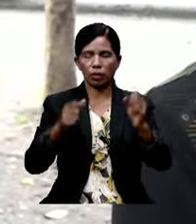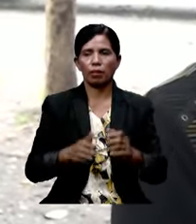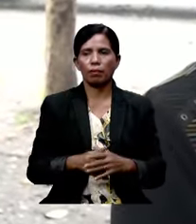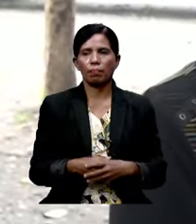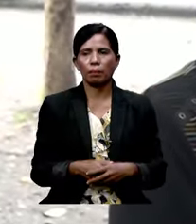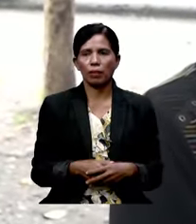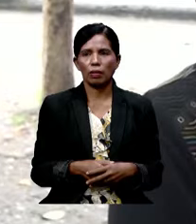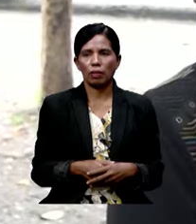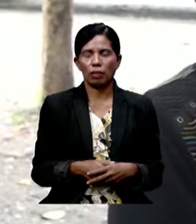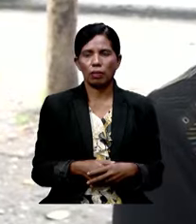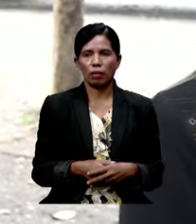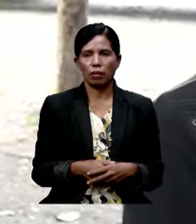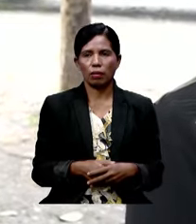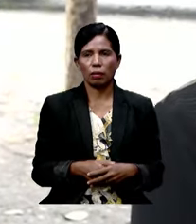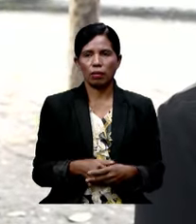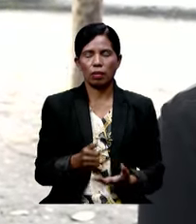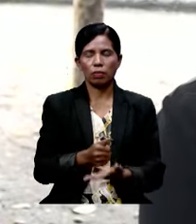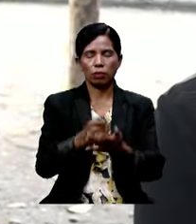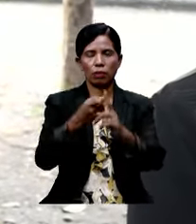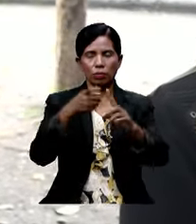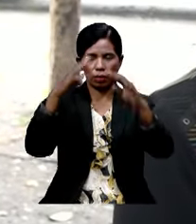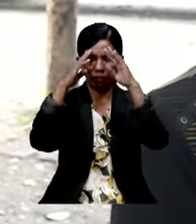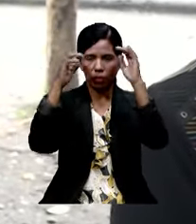presiden, apoyo presiden presidenti,